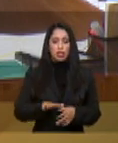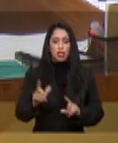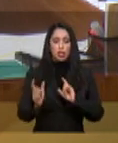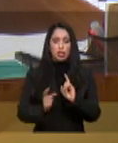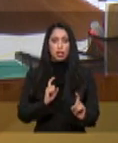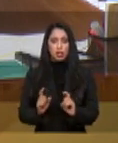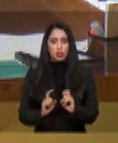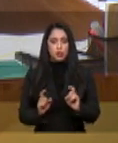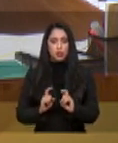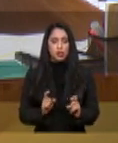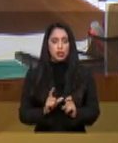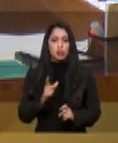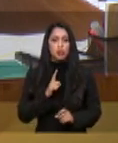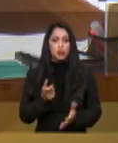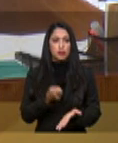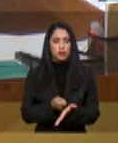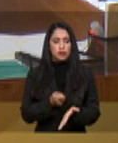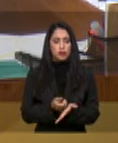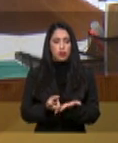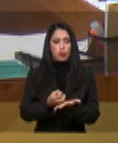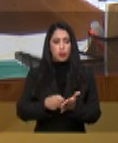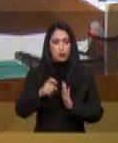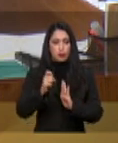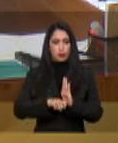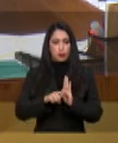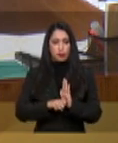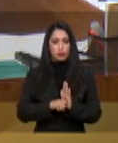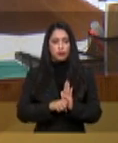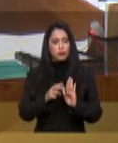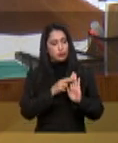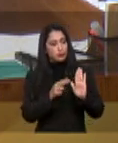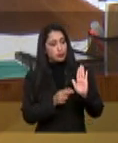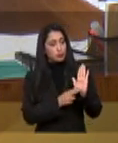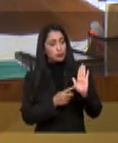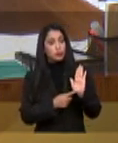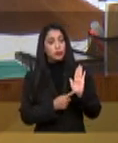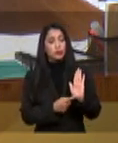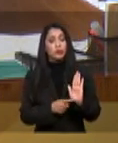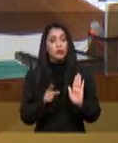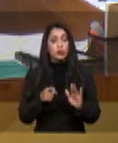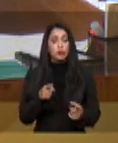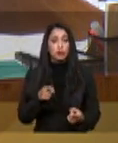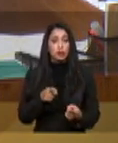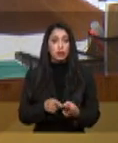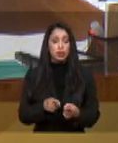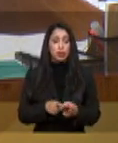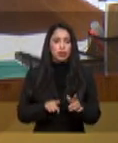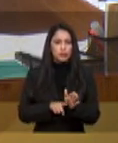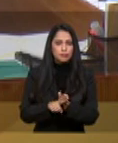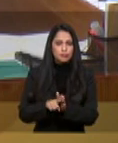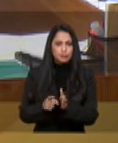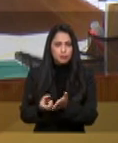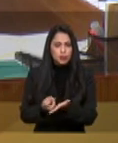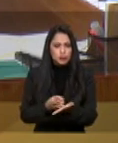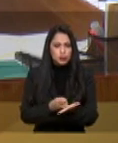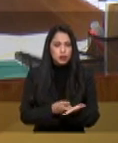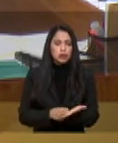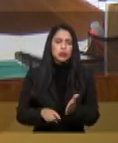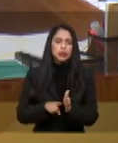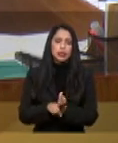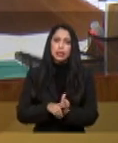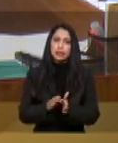sobre a exigência fiscal do crédito tributário. A norma impugnada tem como destinatários os agentes fiscais, em nada afetando a atuação